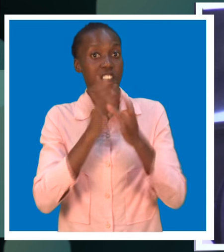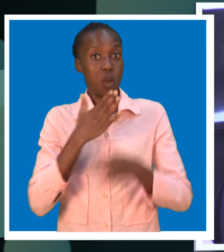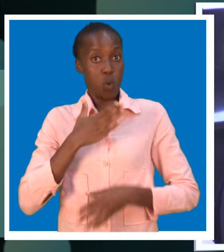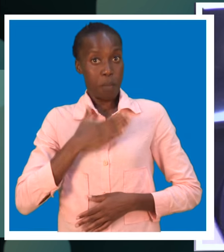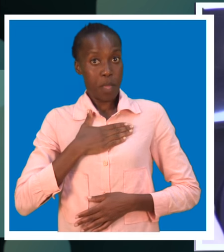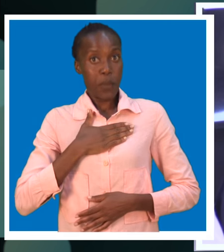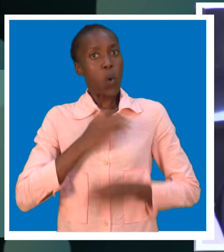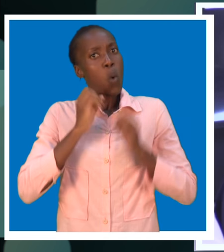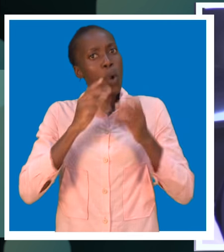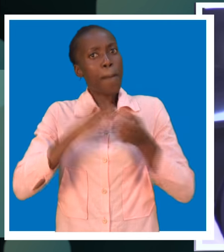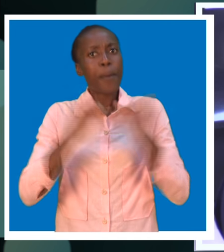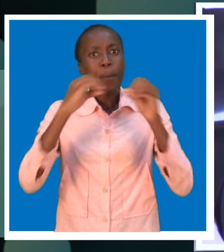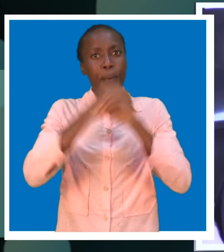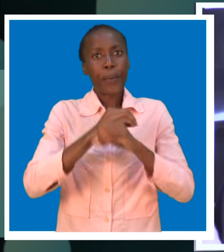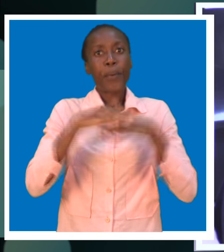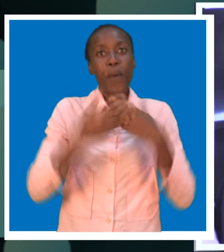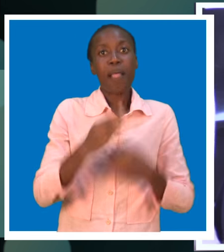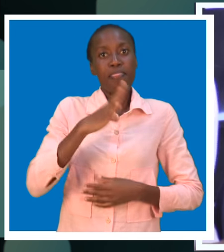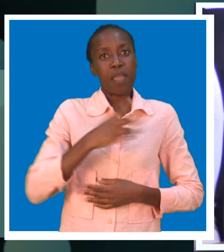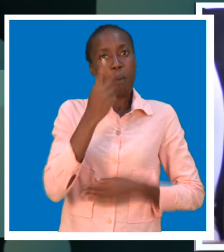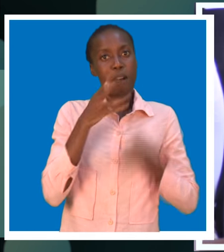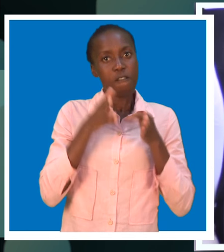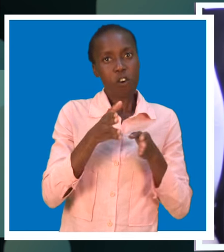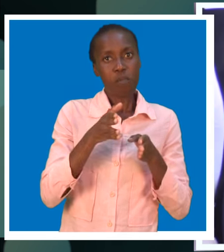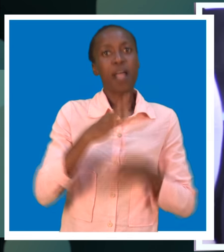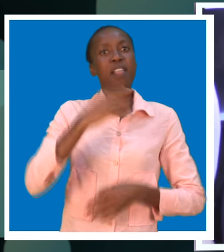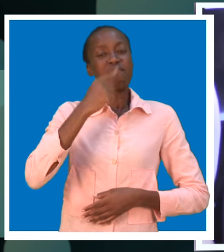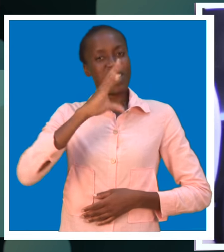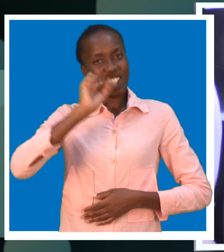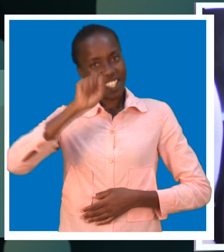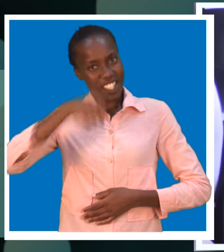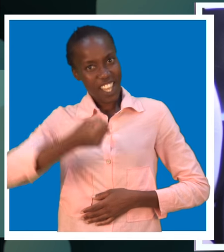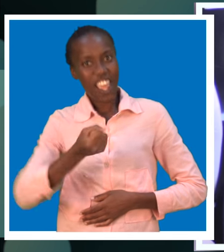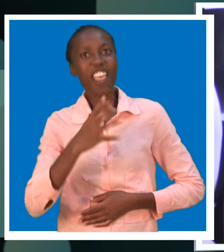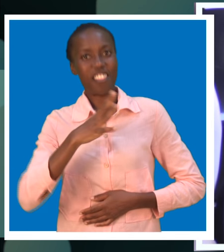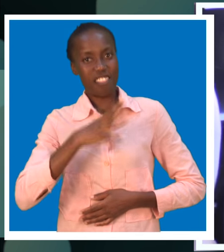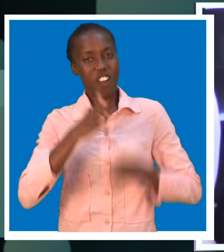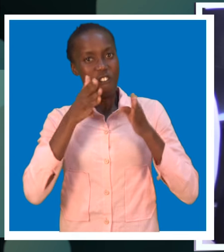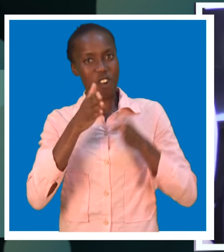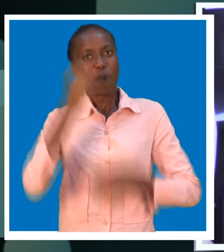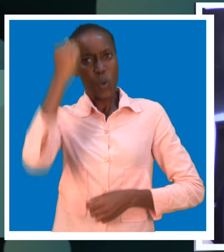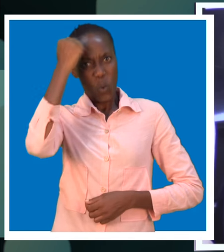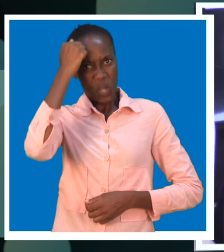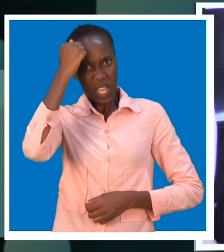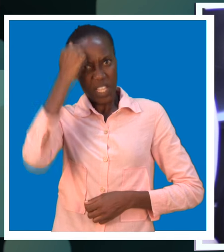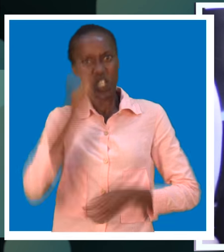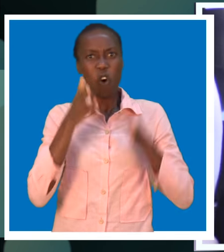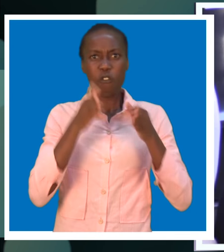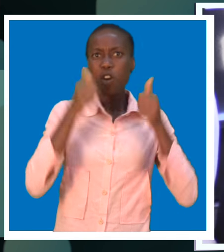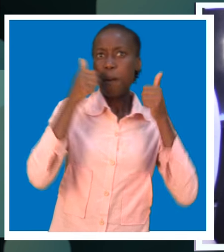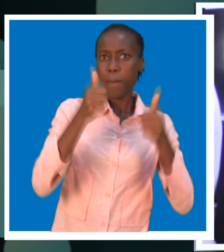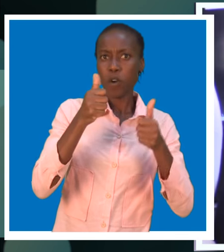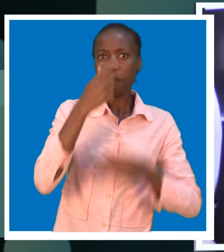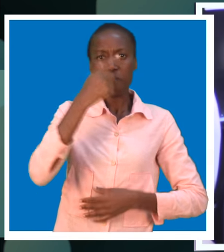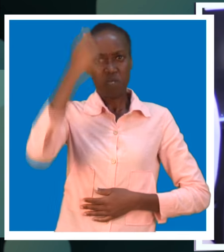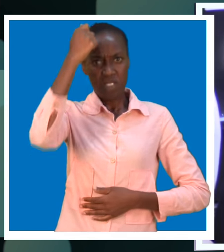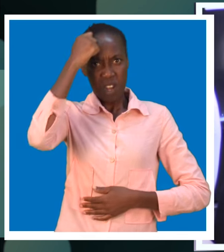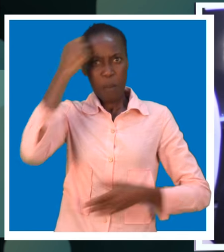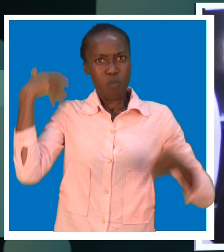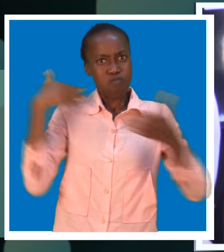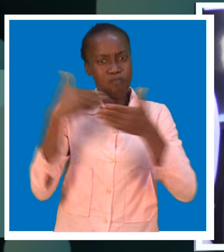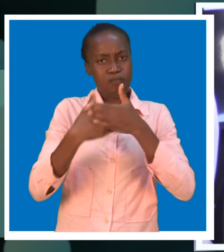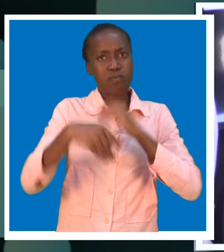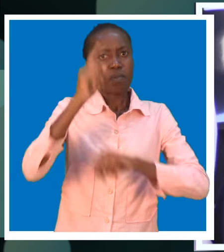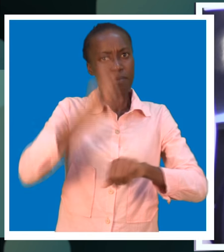isso comigo. Eu disse, está pronto, não é problema. Tens uma maneira. Ela disse, não, eu tenho uma maneira. Eu conheço essas maneiras boas, porque eu estive lá na